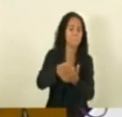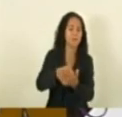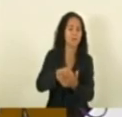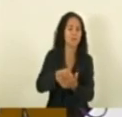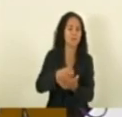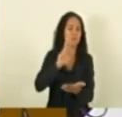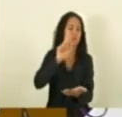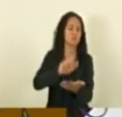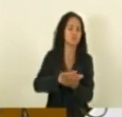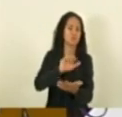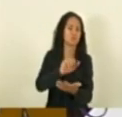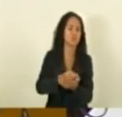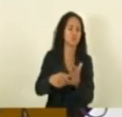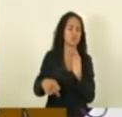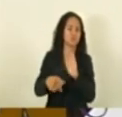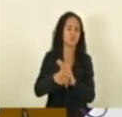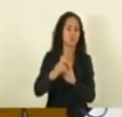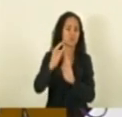registro estatutário